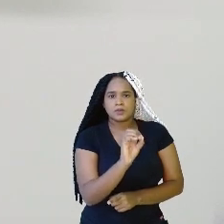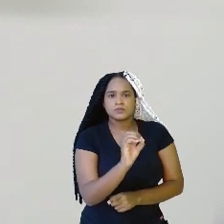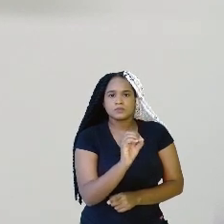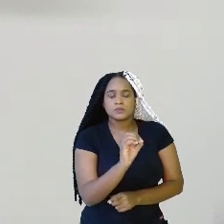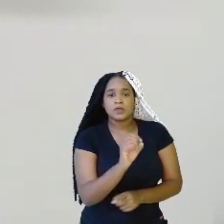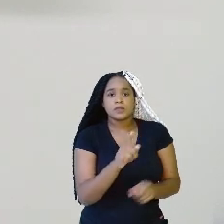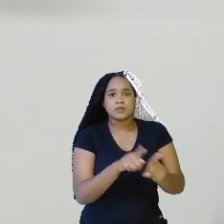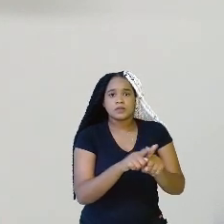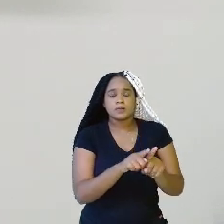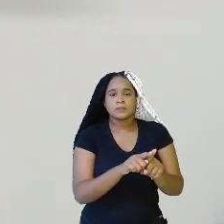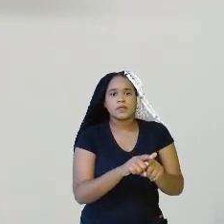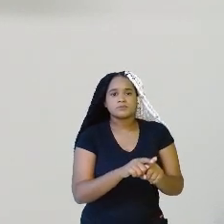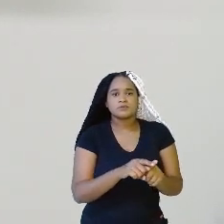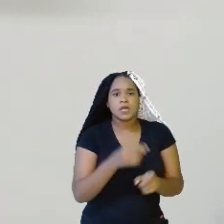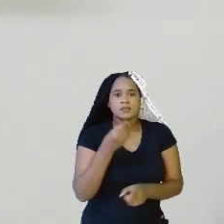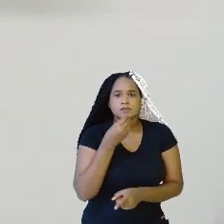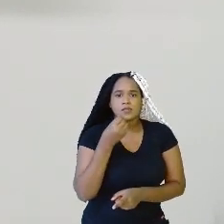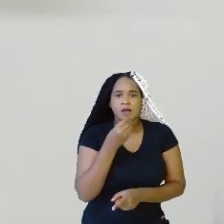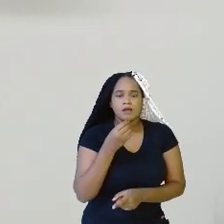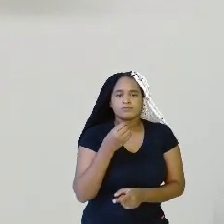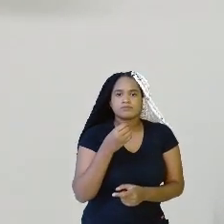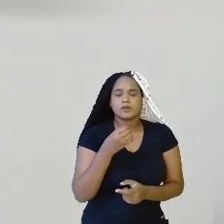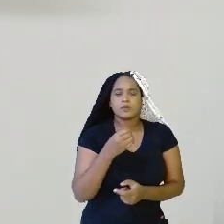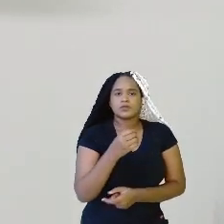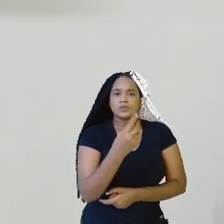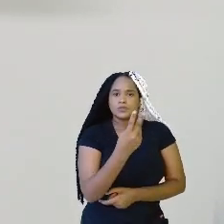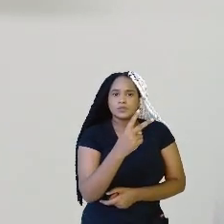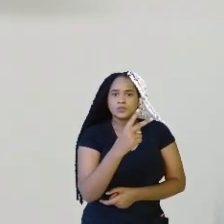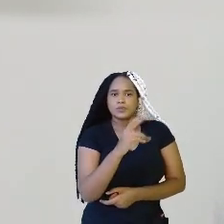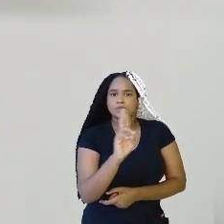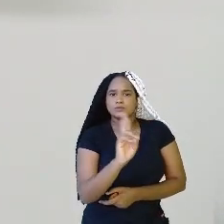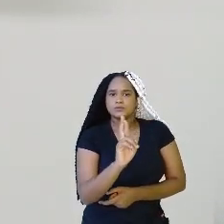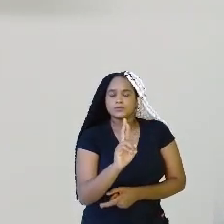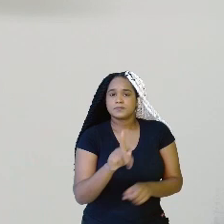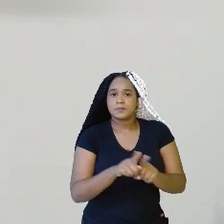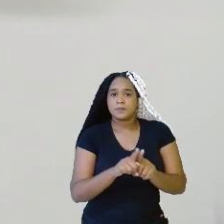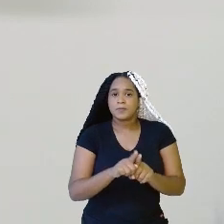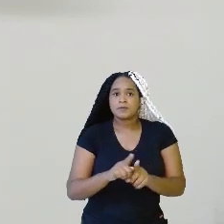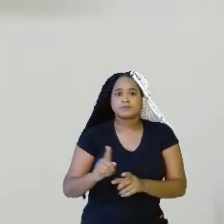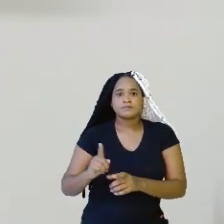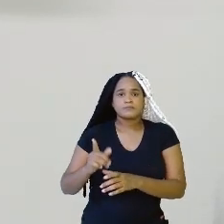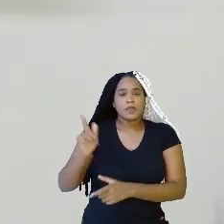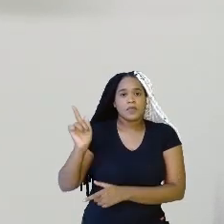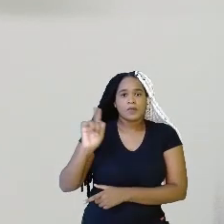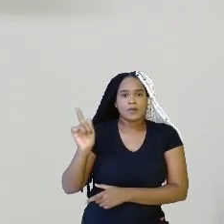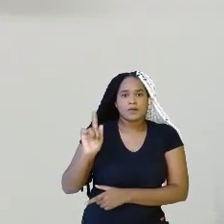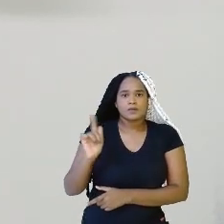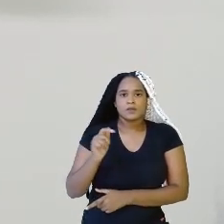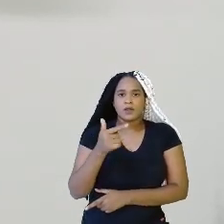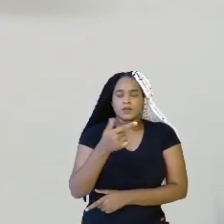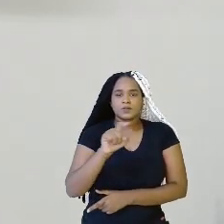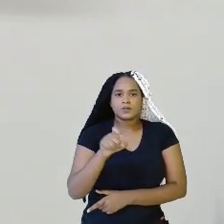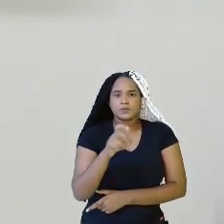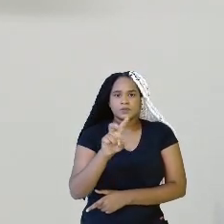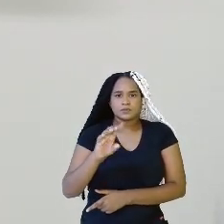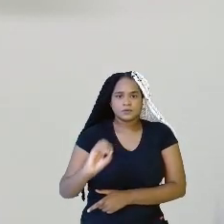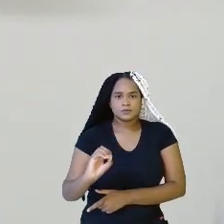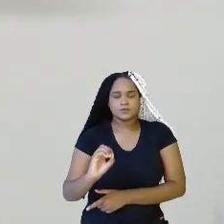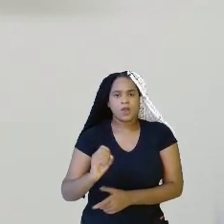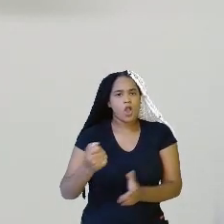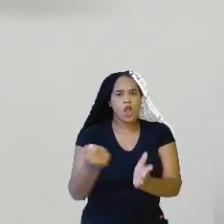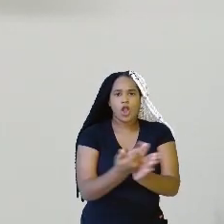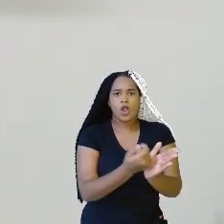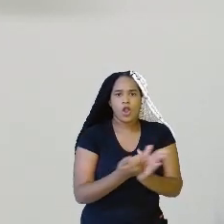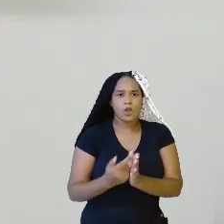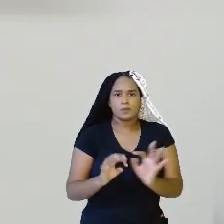um refrigerante por R$ 2,50. Ele comprou todos os itens. Olha, Pedro comprou tudo. Se